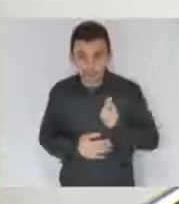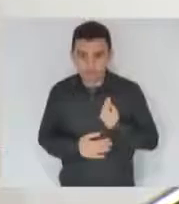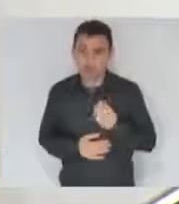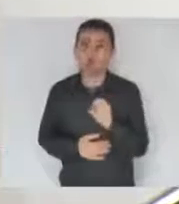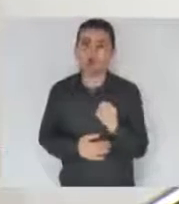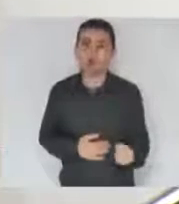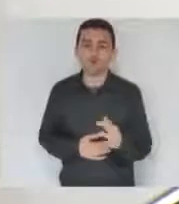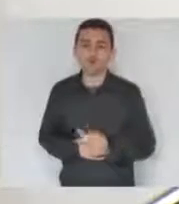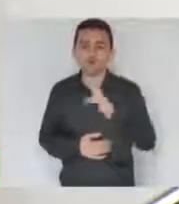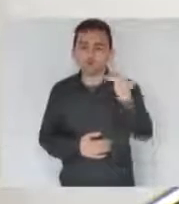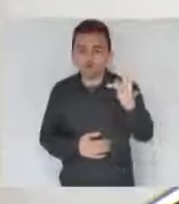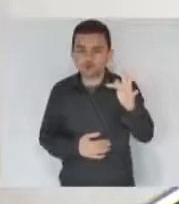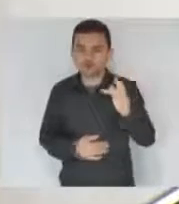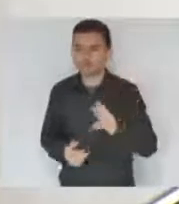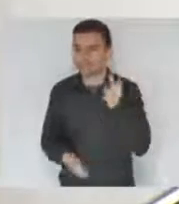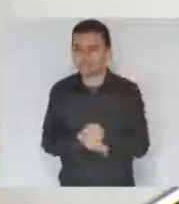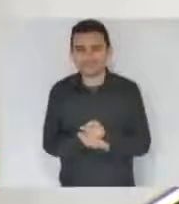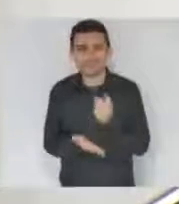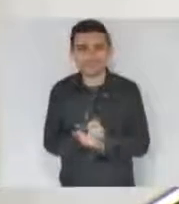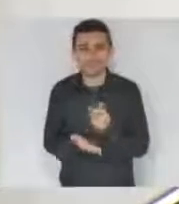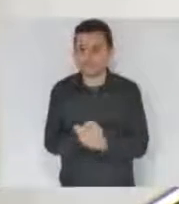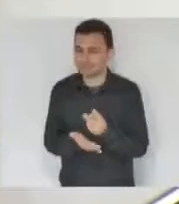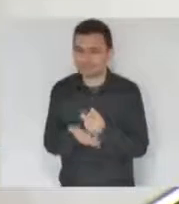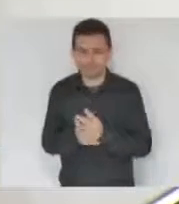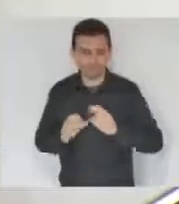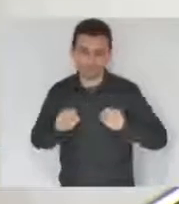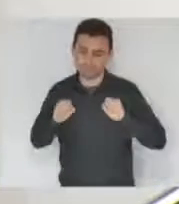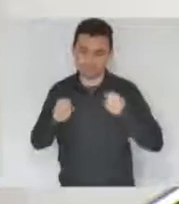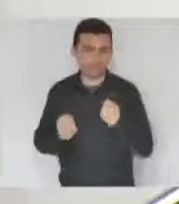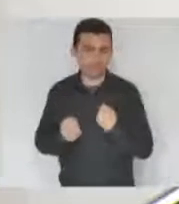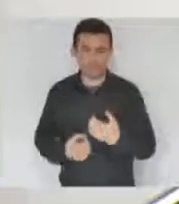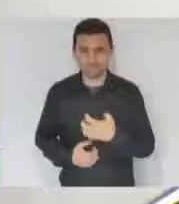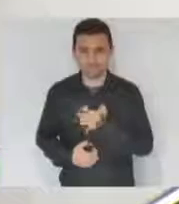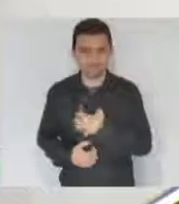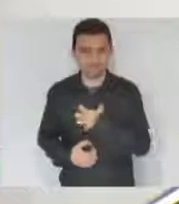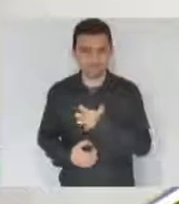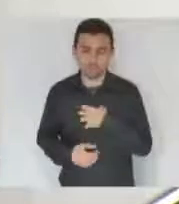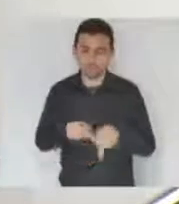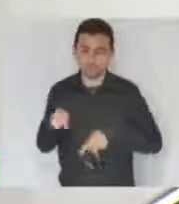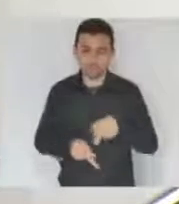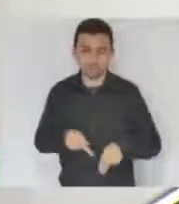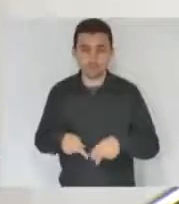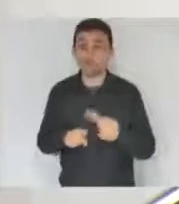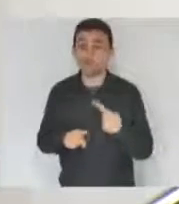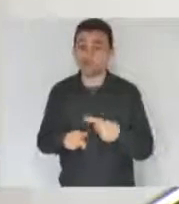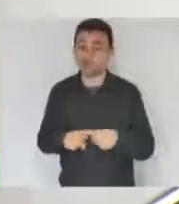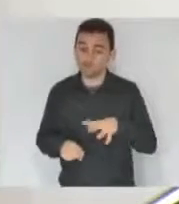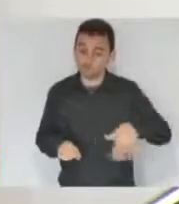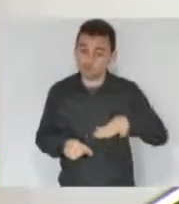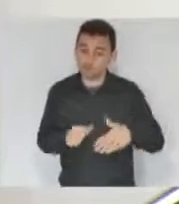futuro, sempre vão defender a sensibilidade e o melhor para os catarinenses, porque nós somos cobrados pelas nossas